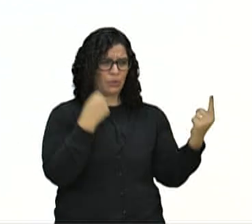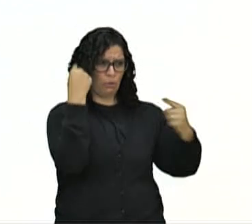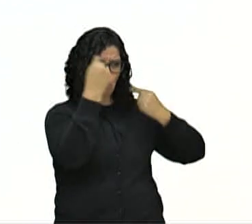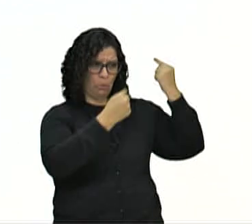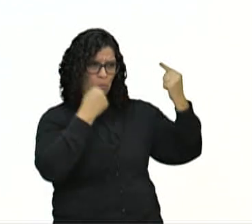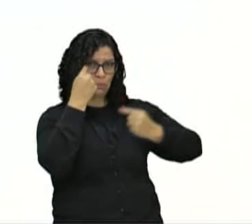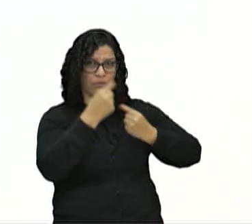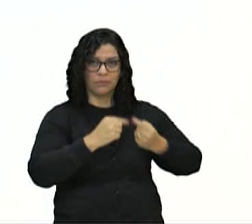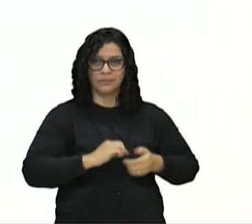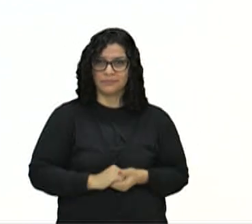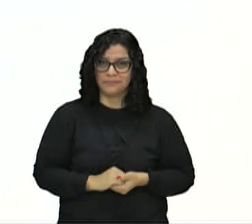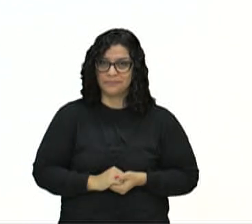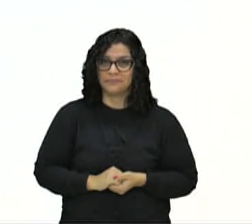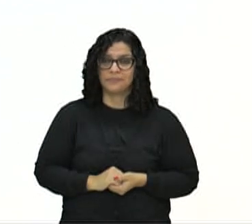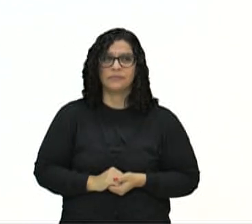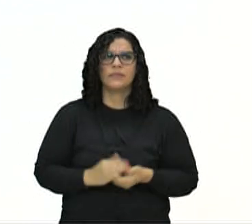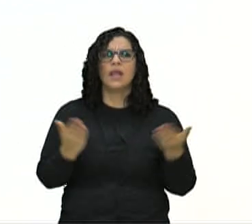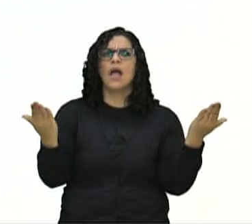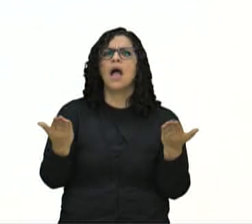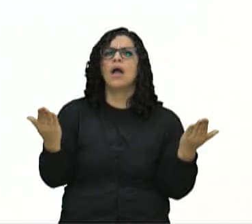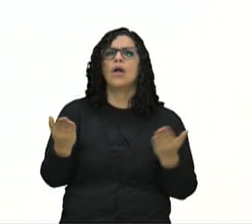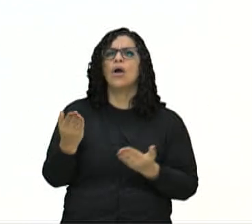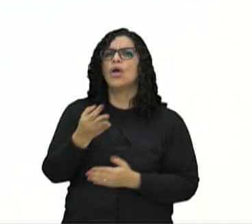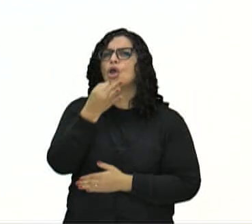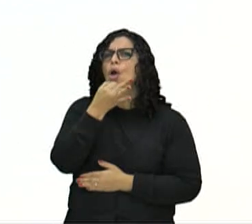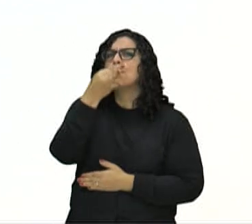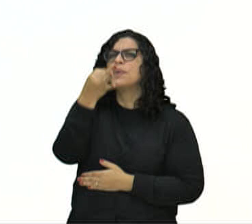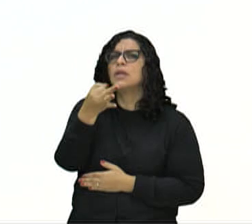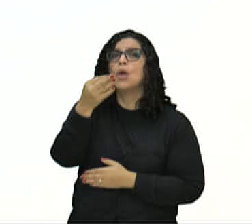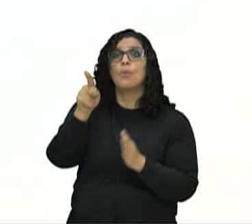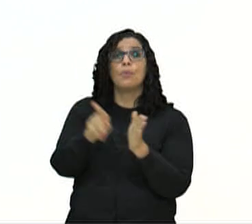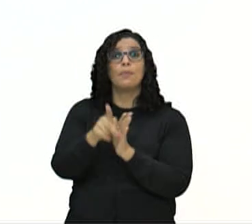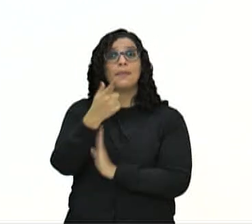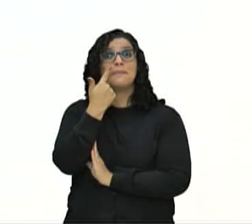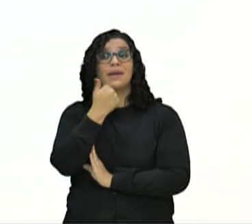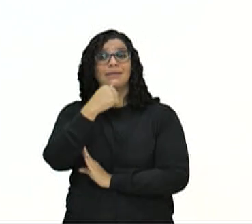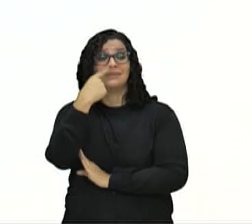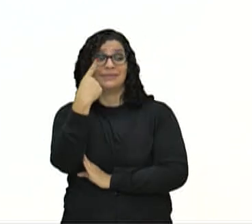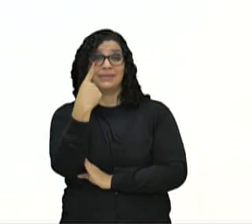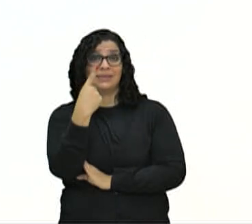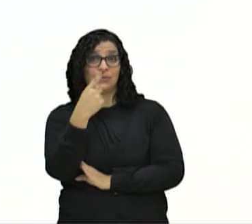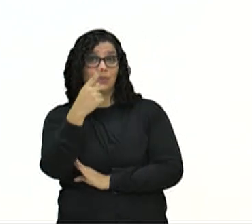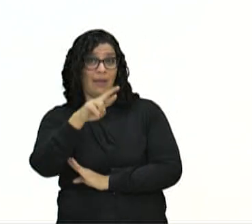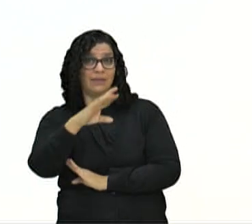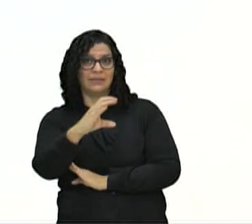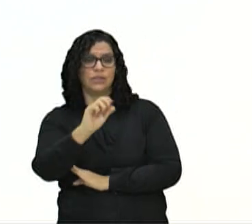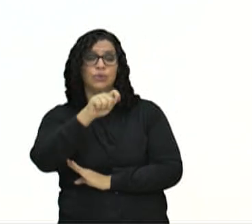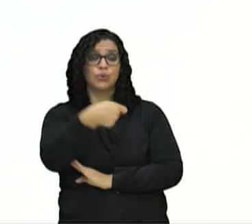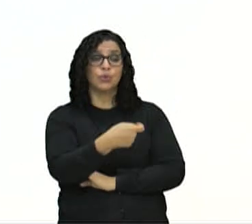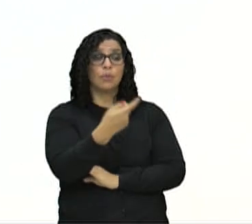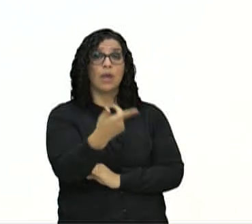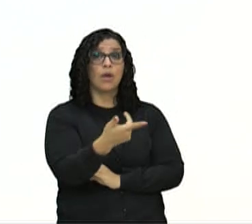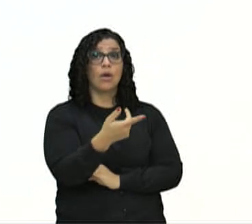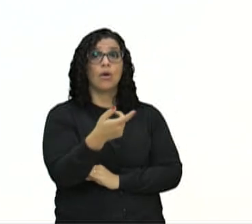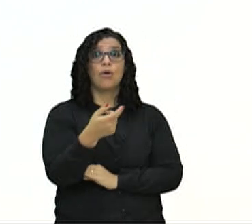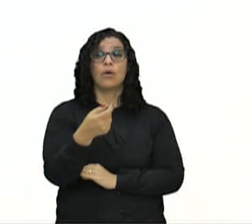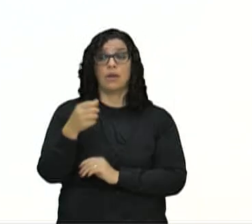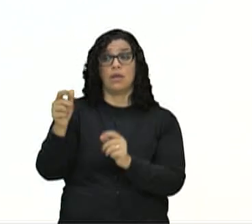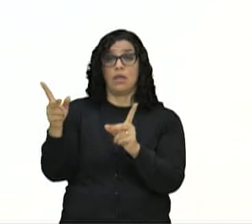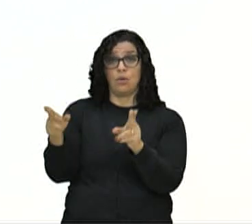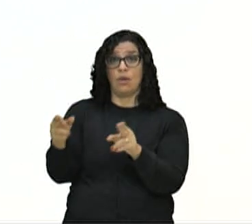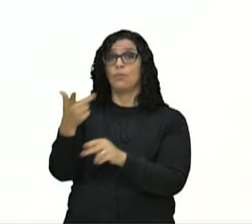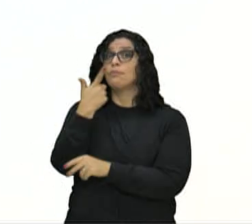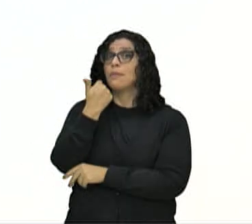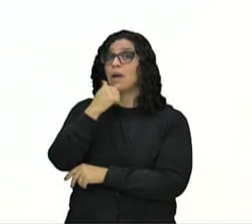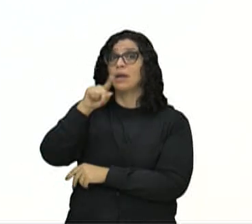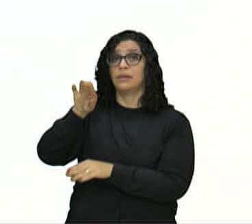loucura. Qual é a opinião da mãe em relação à posição do pai do